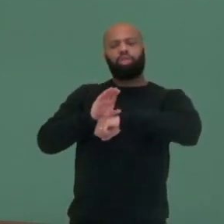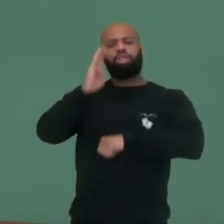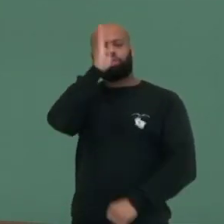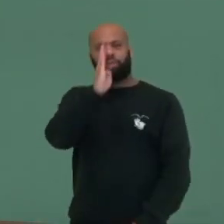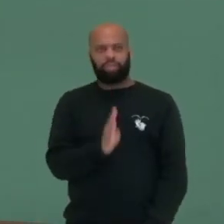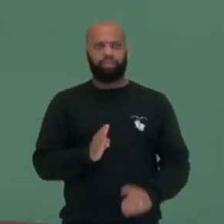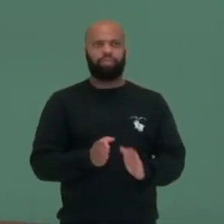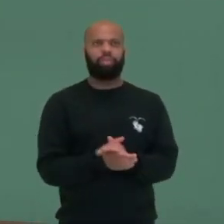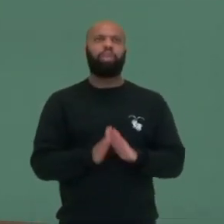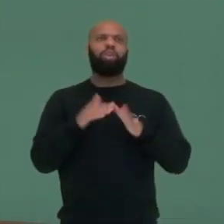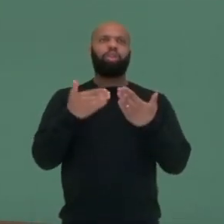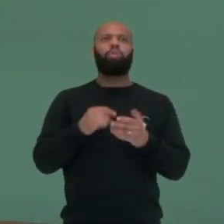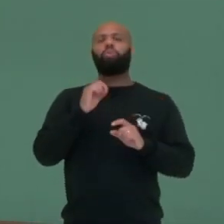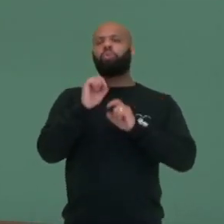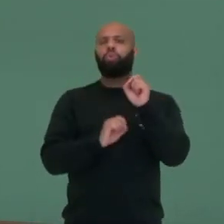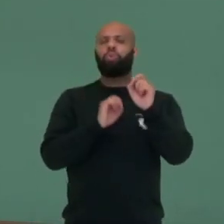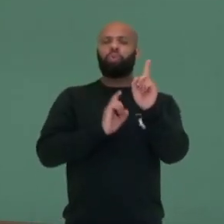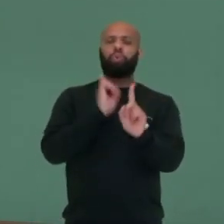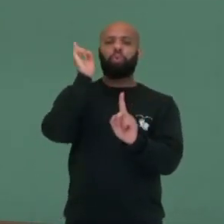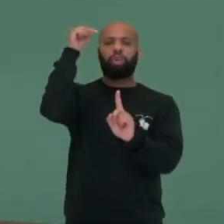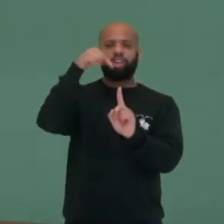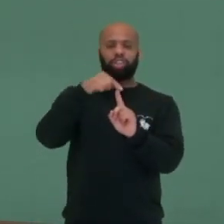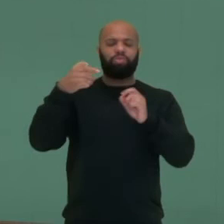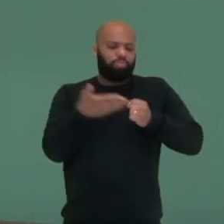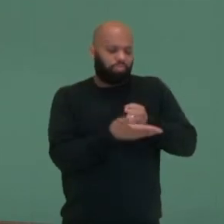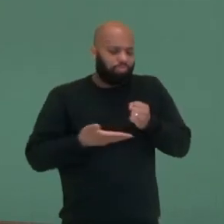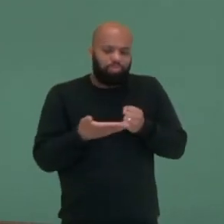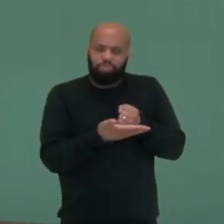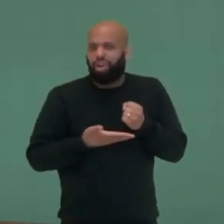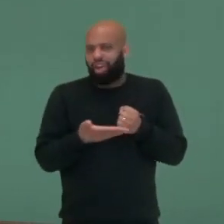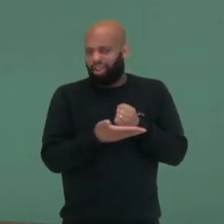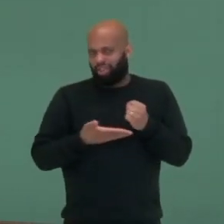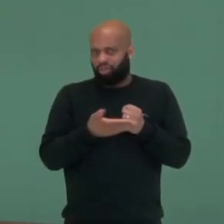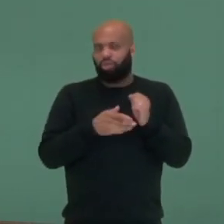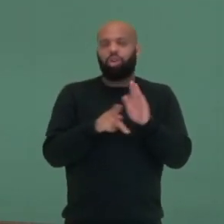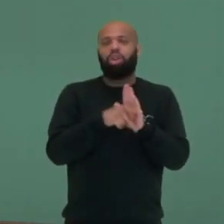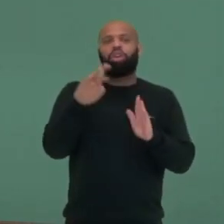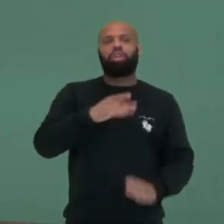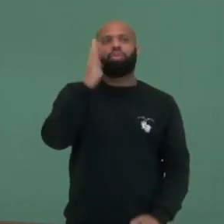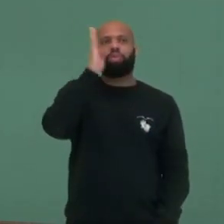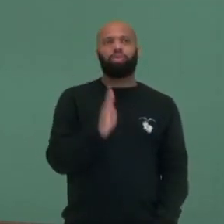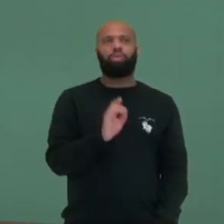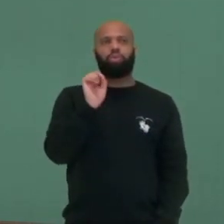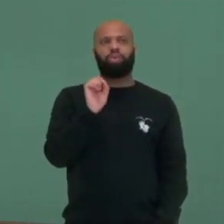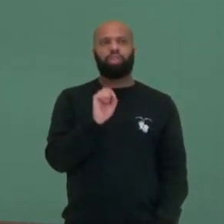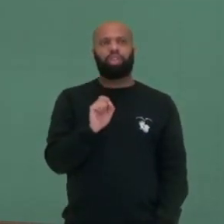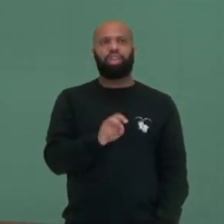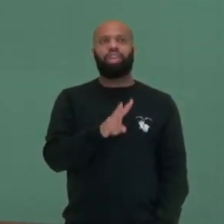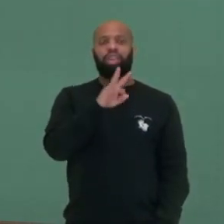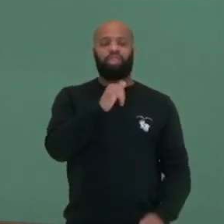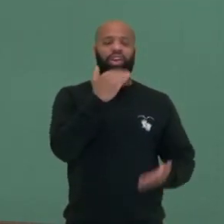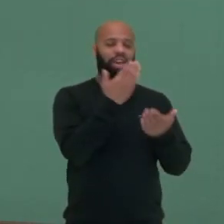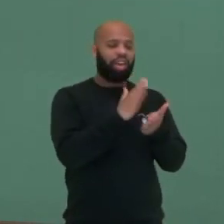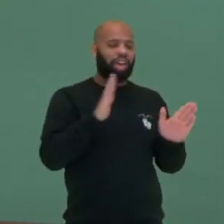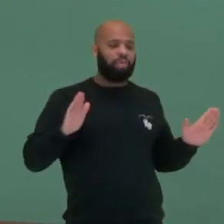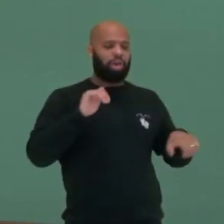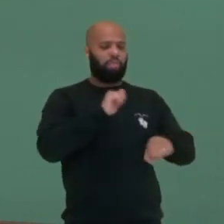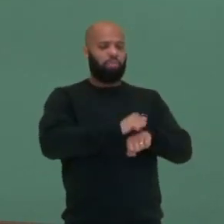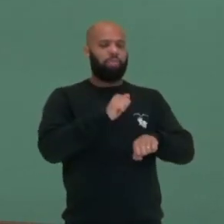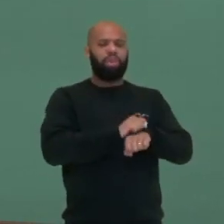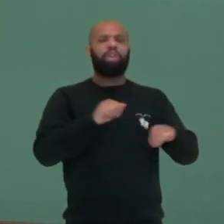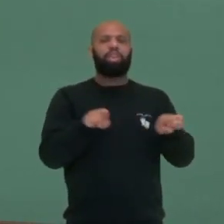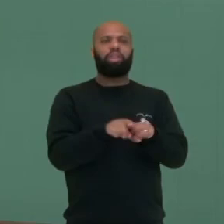Brasil. Constituem objetivos fundamentais do Brasil: erradicar a pobreza e